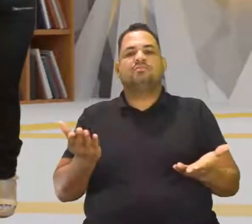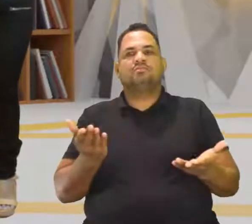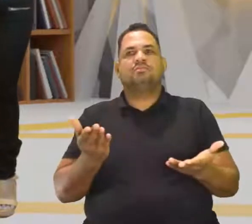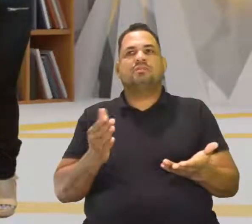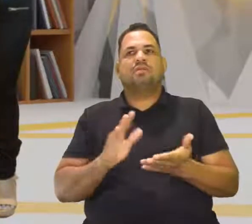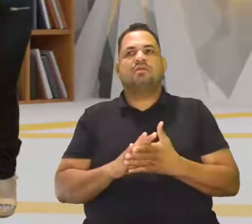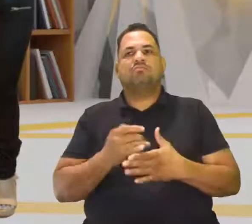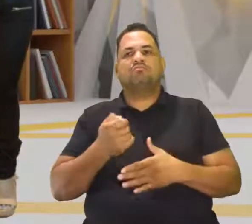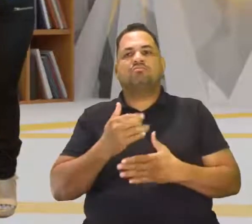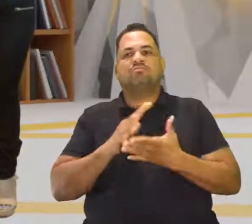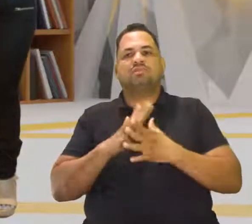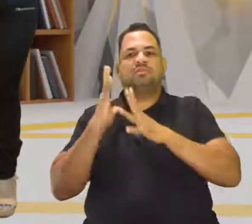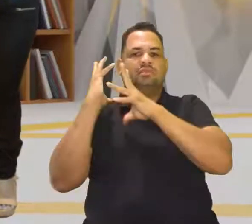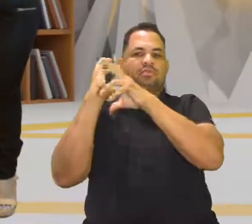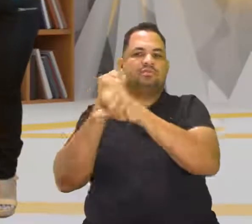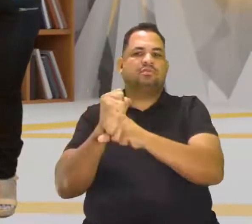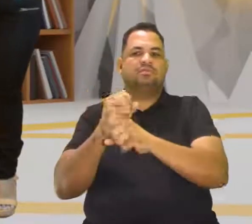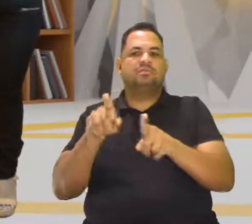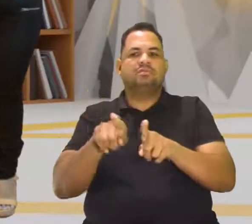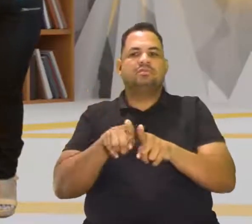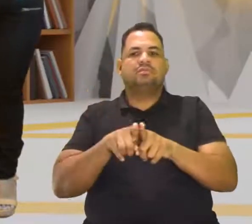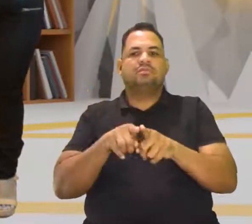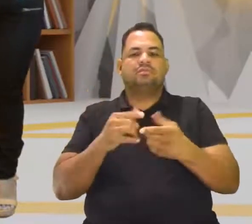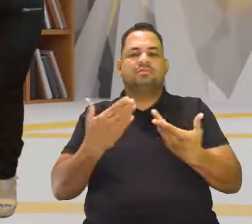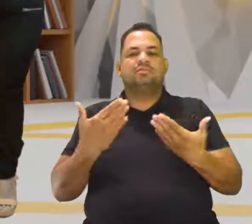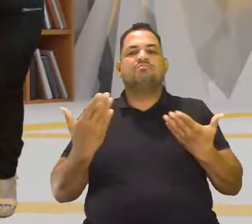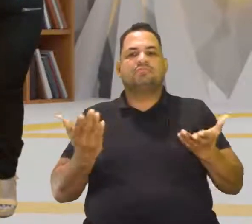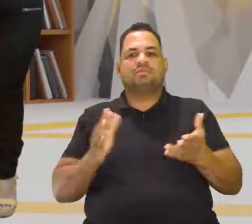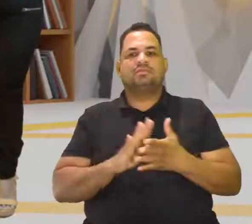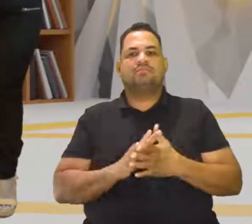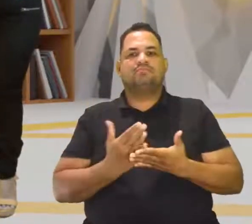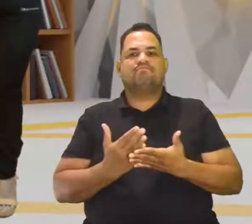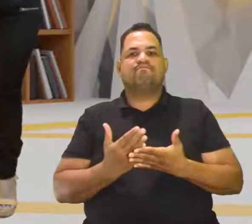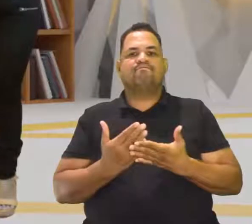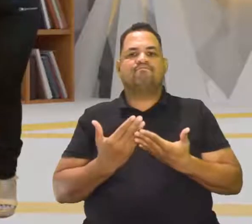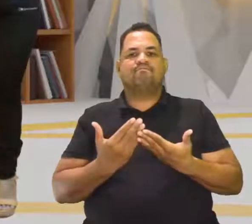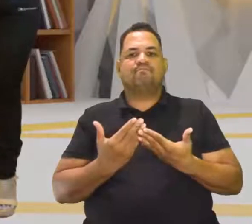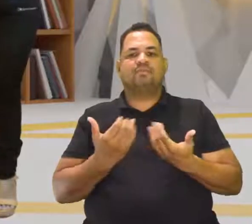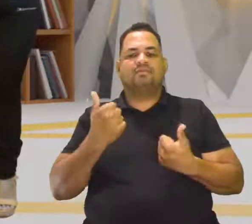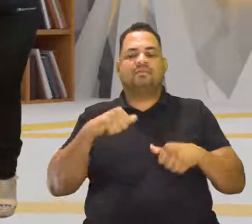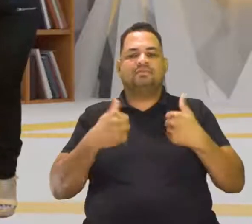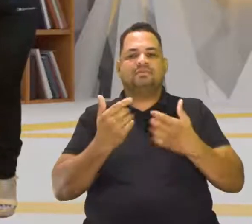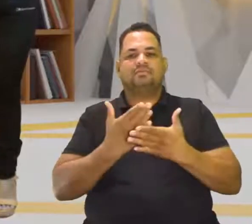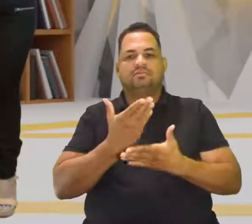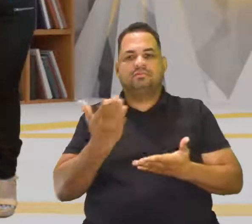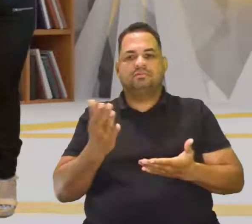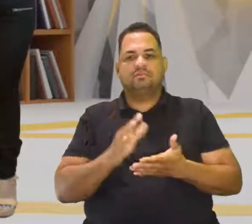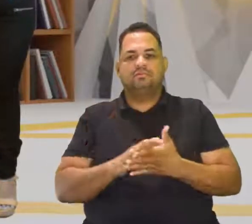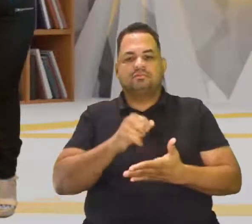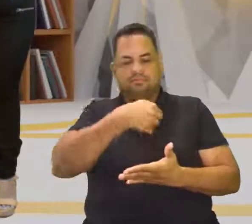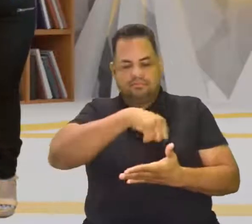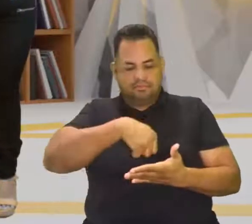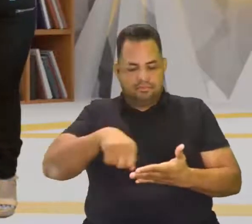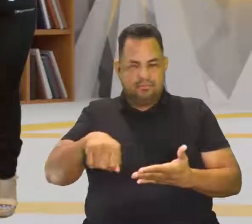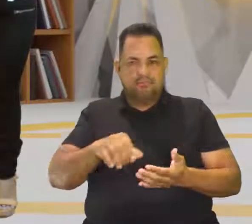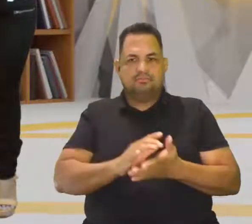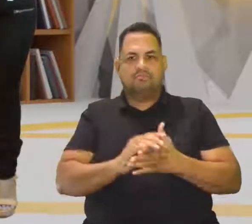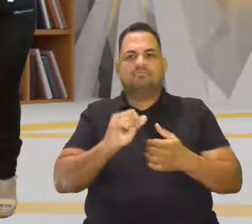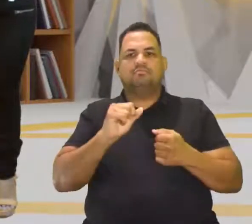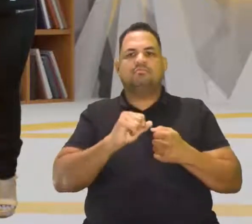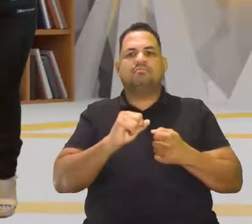tá chegando Nossa revisão tá chegando avaliação de vocês então a nossa em faça